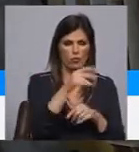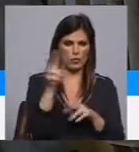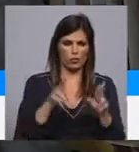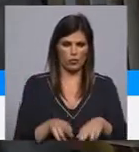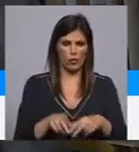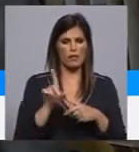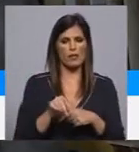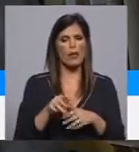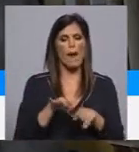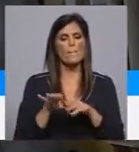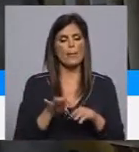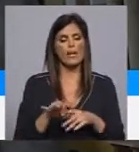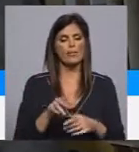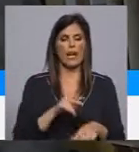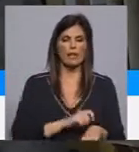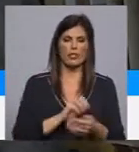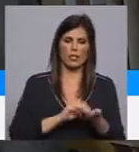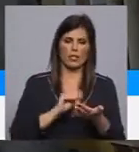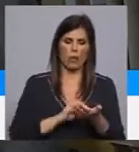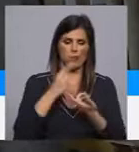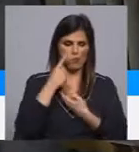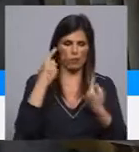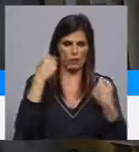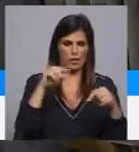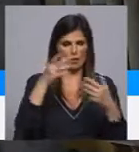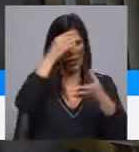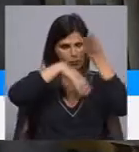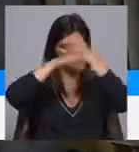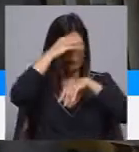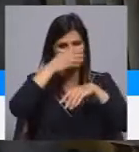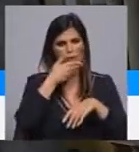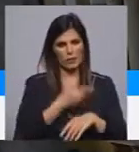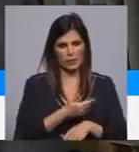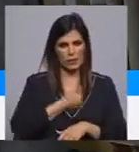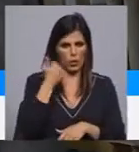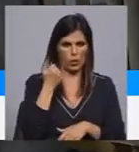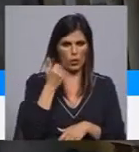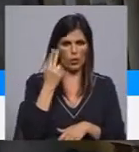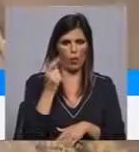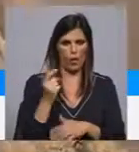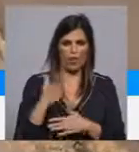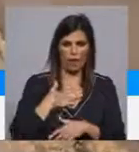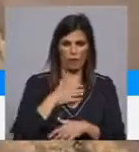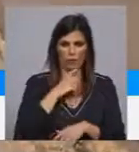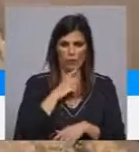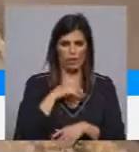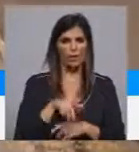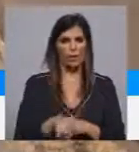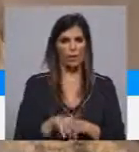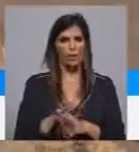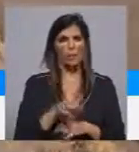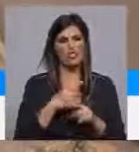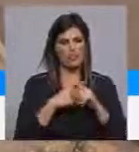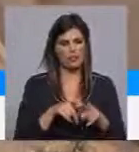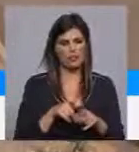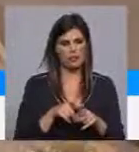quer naquilo que são as práticas que a própria administração pública neste momento já tem, com a aprendizagem que essa experiência da União Europeia nos trouxe, é realmente uma região completamente